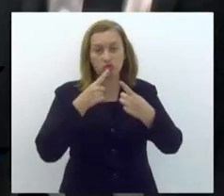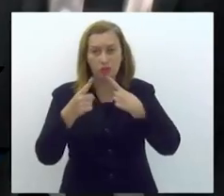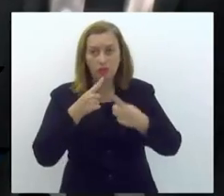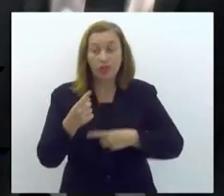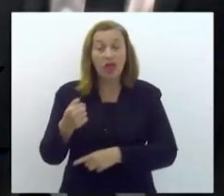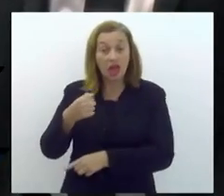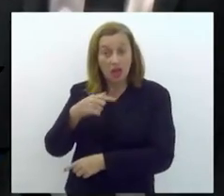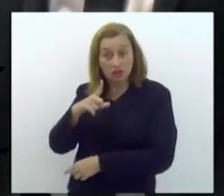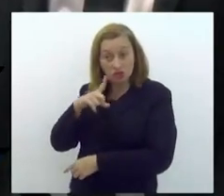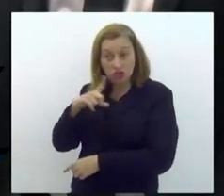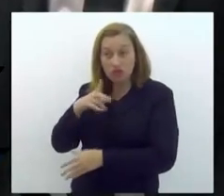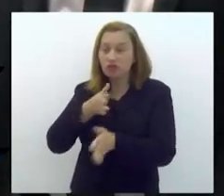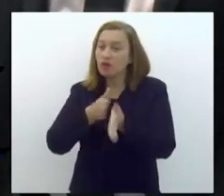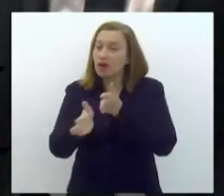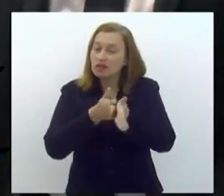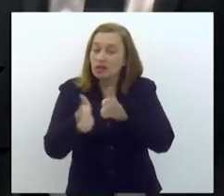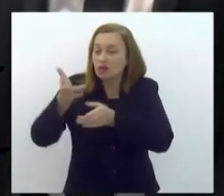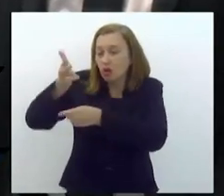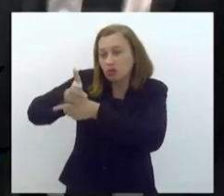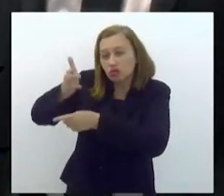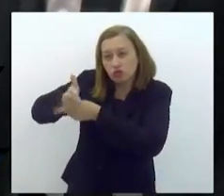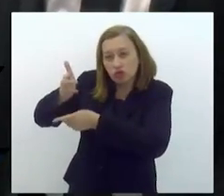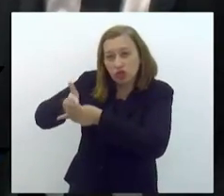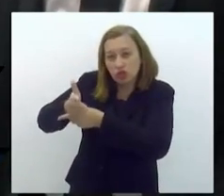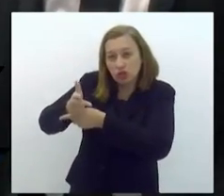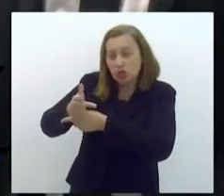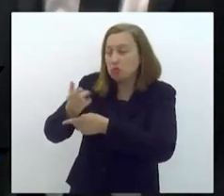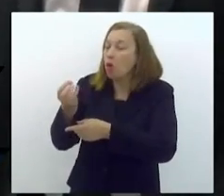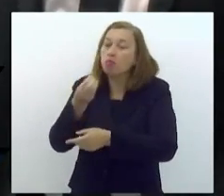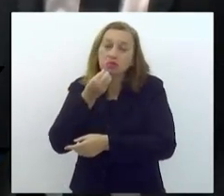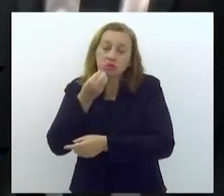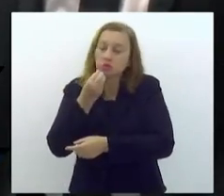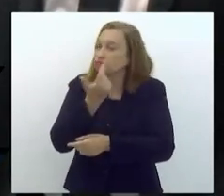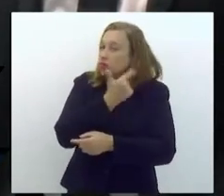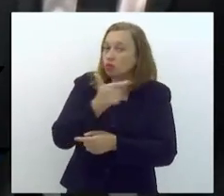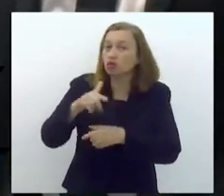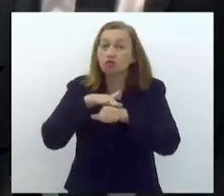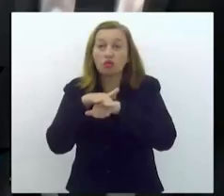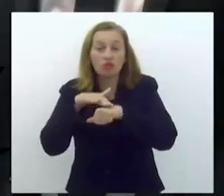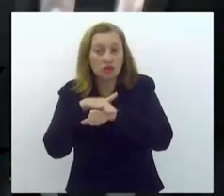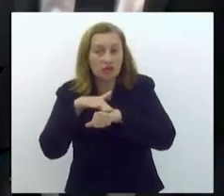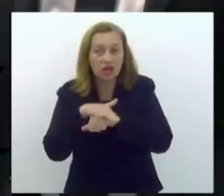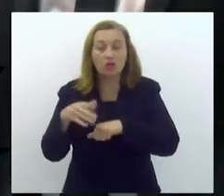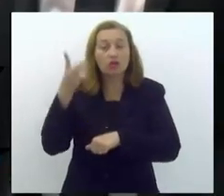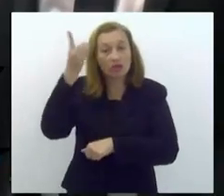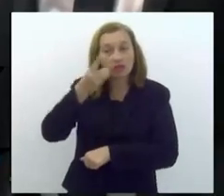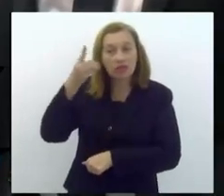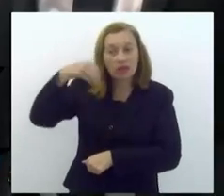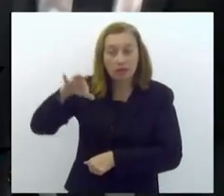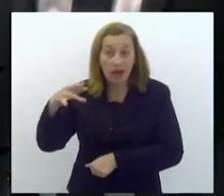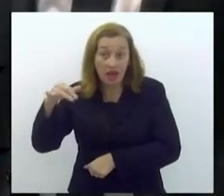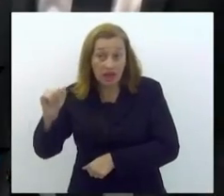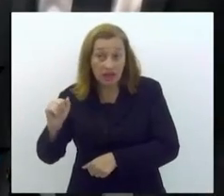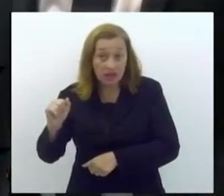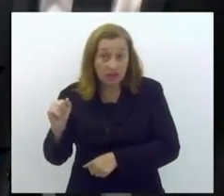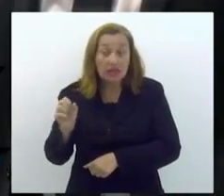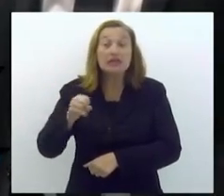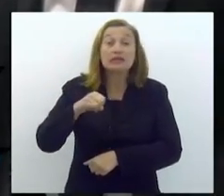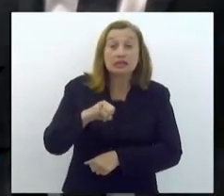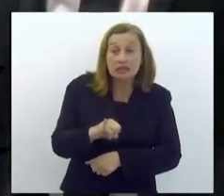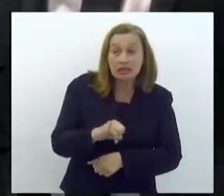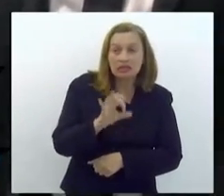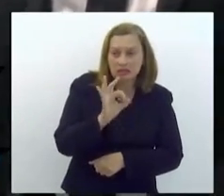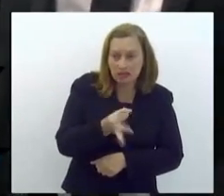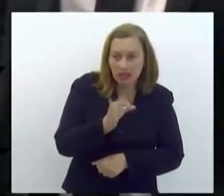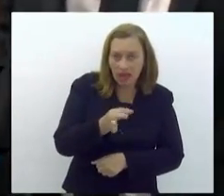tive acesso aos vídeos não tive a oportunidade de conversar com a deputada Marina e se de fato